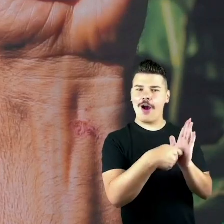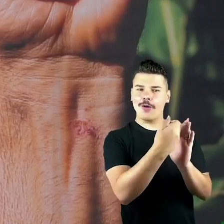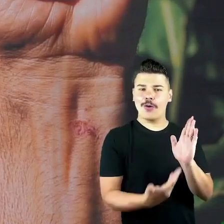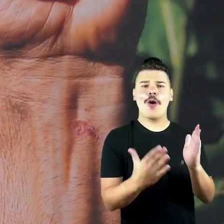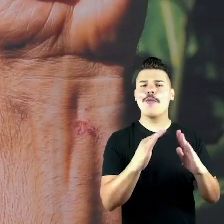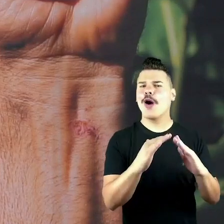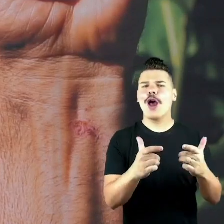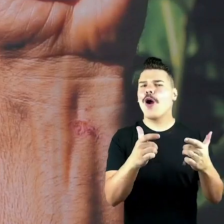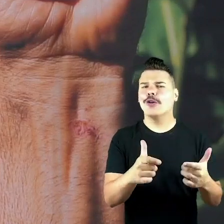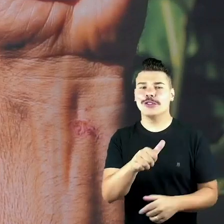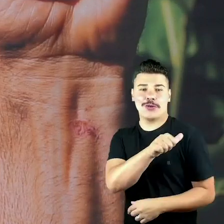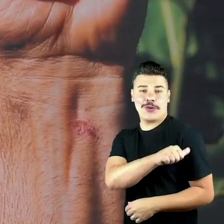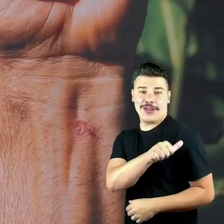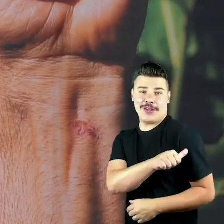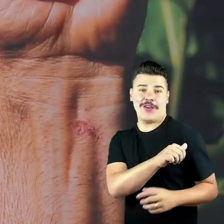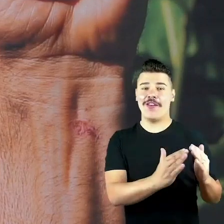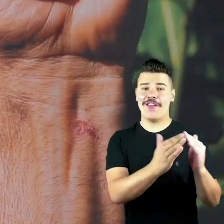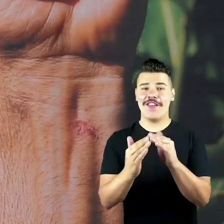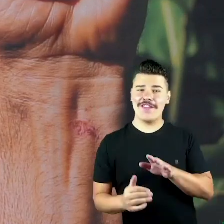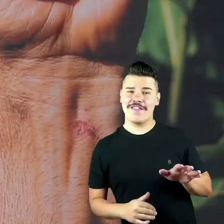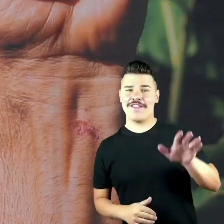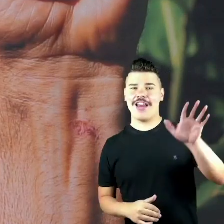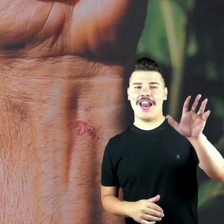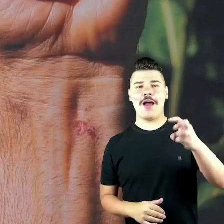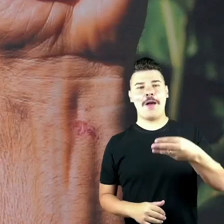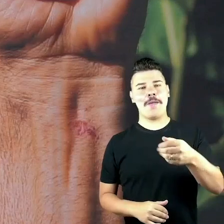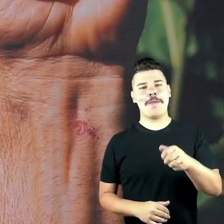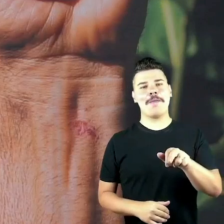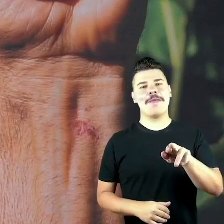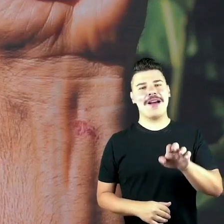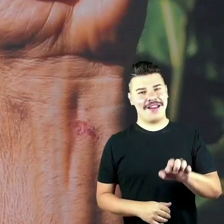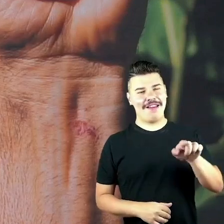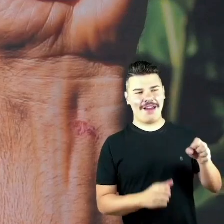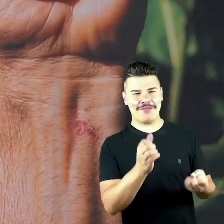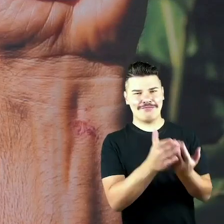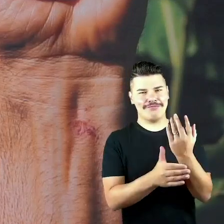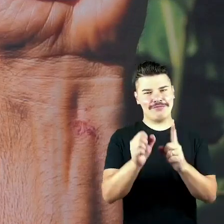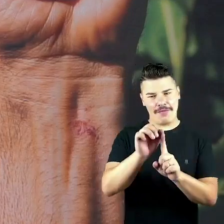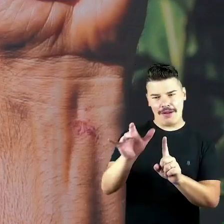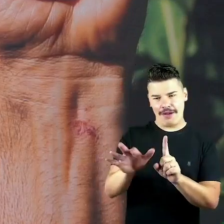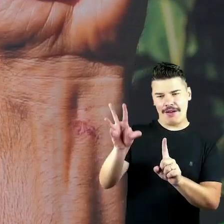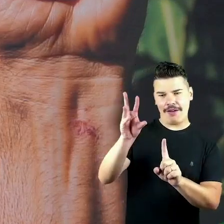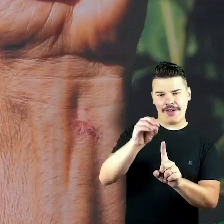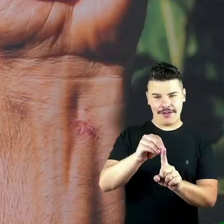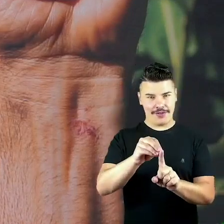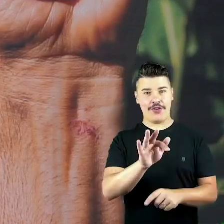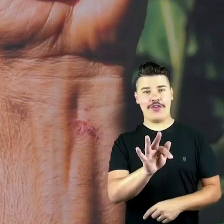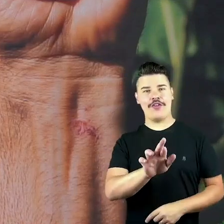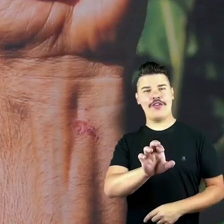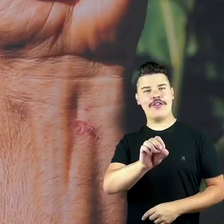da Favela da Maré, e que lá no Rio de Janeiro conseguiu criar essa distopia chamada